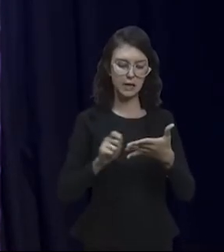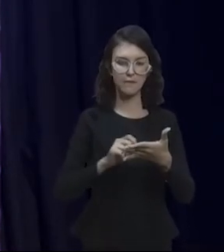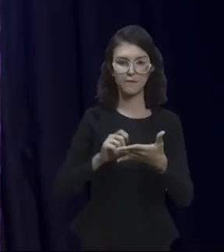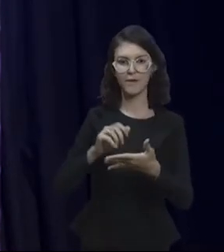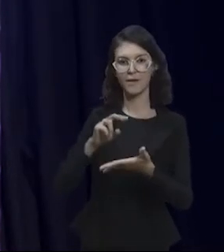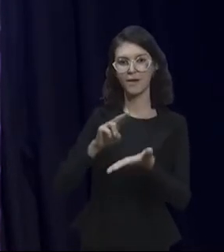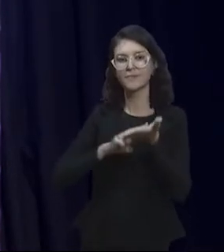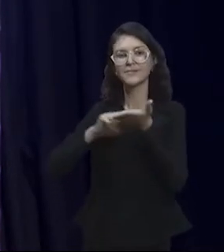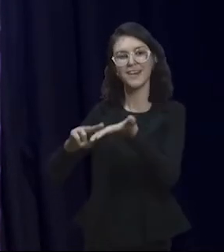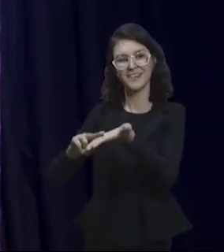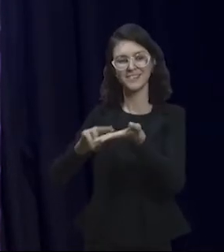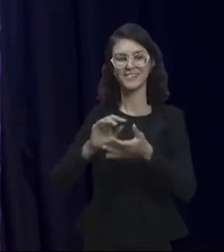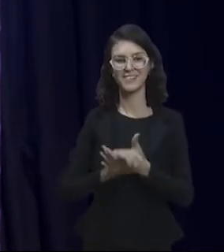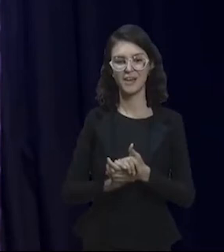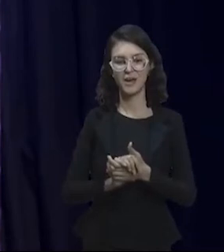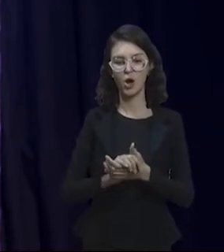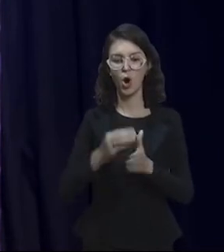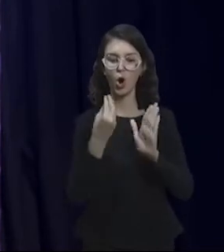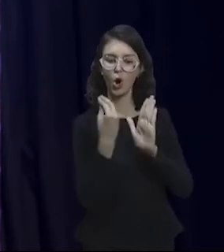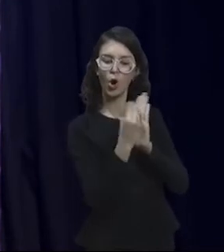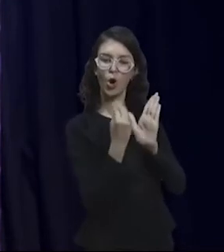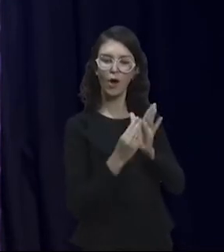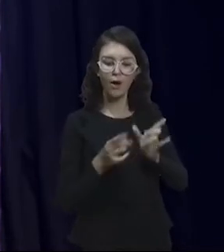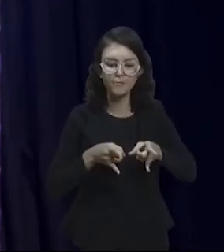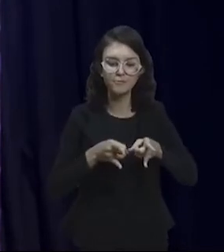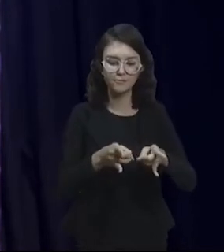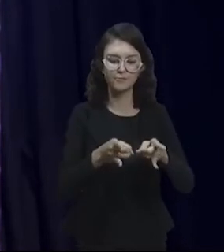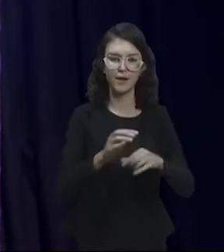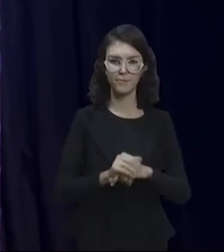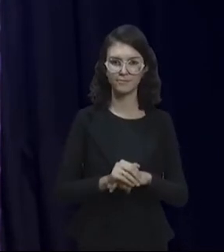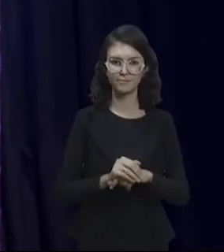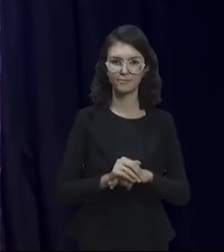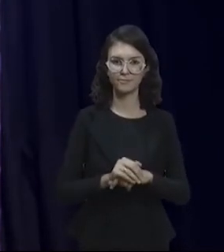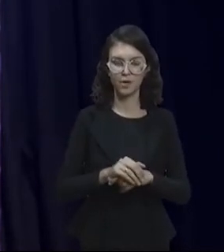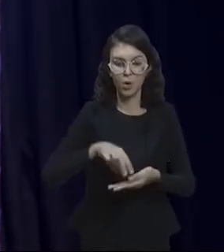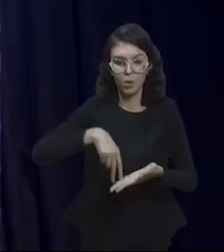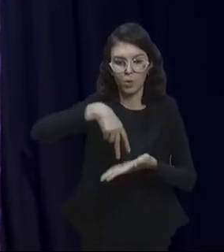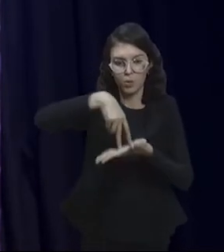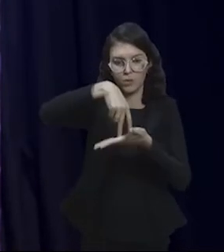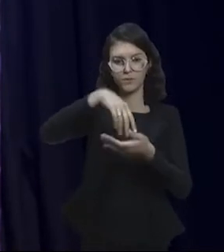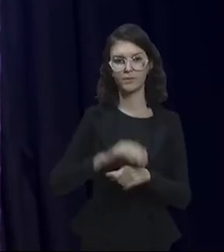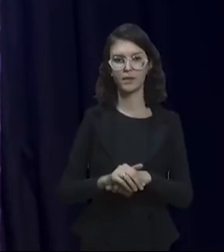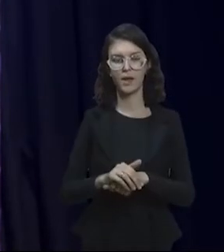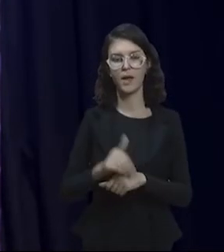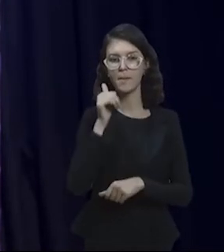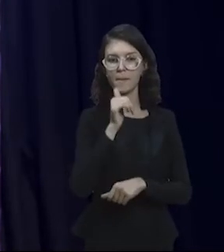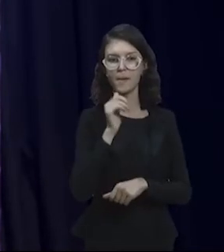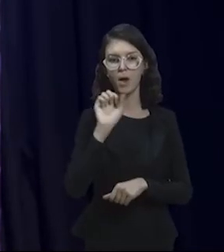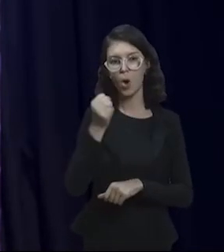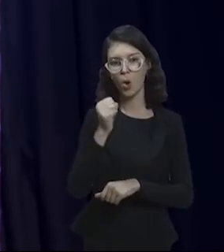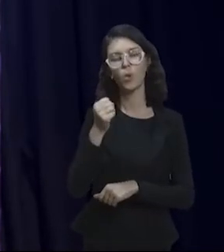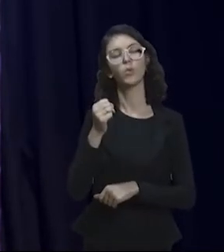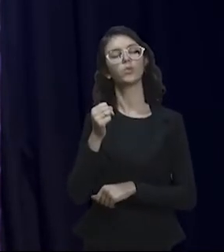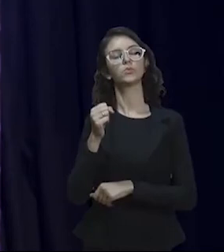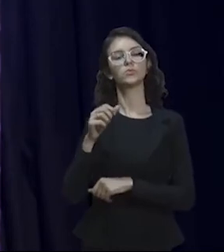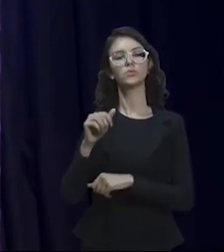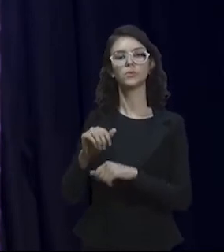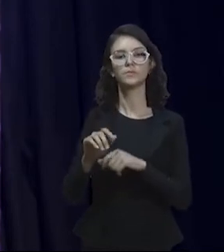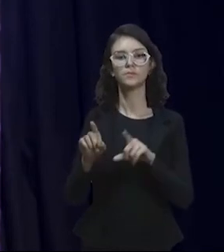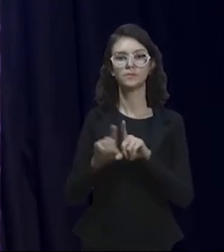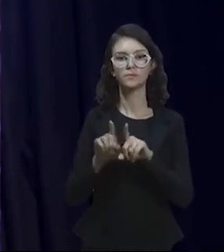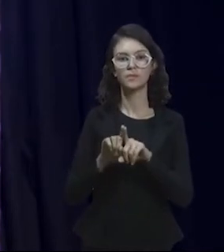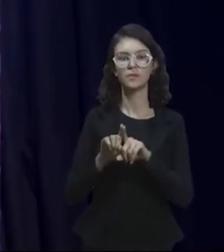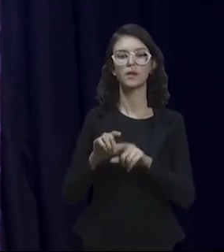eles e deixar na beira da cama, para que quando eles crescerem, a Marcela, de 8 anos, o José, de 5 anos, o Gabriel já